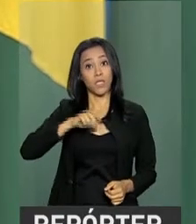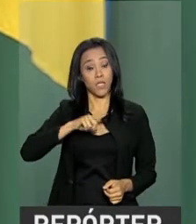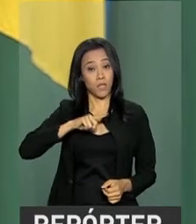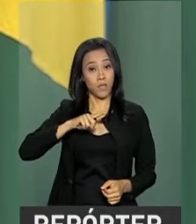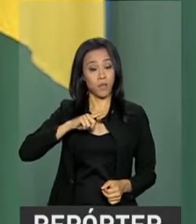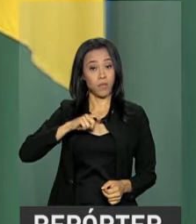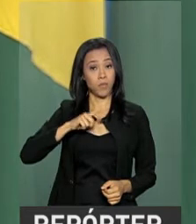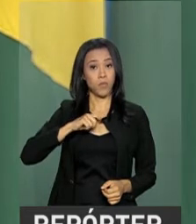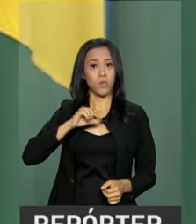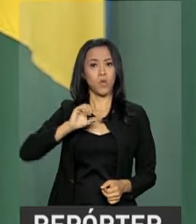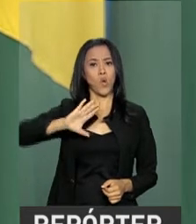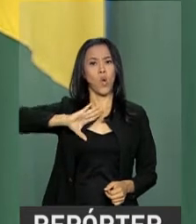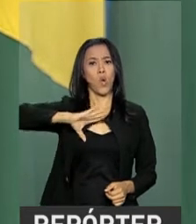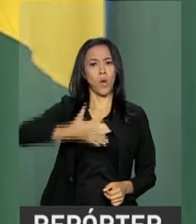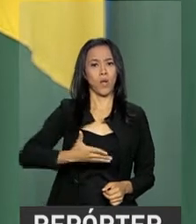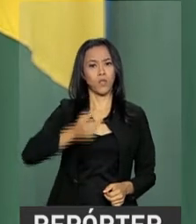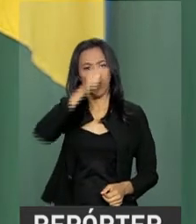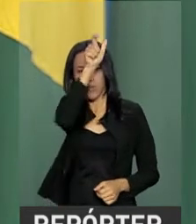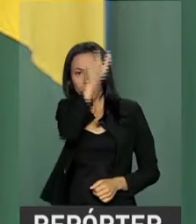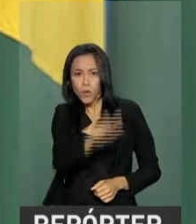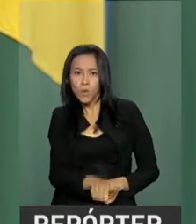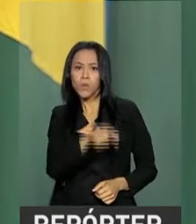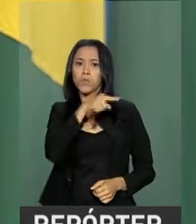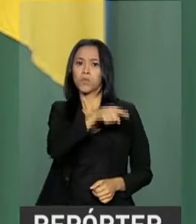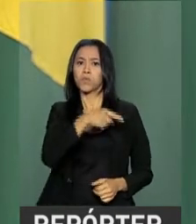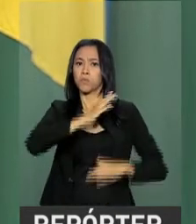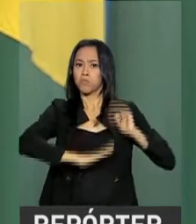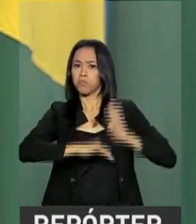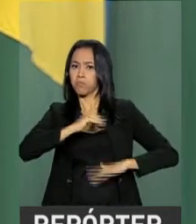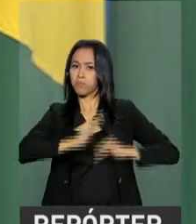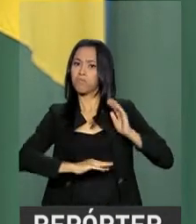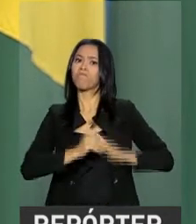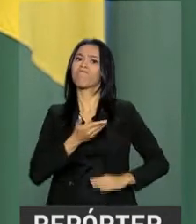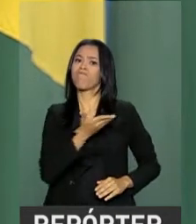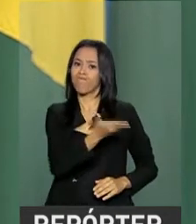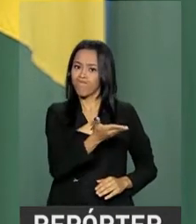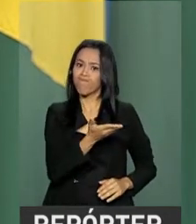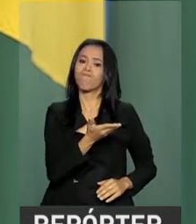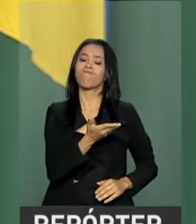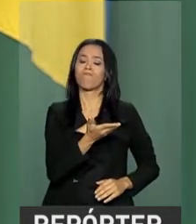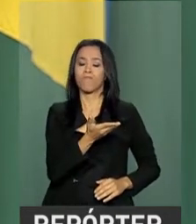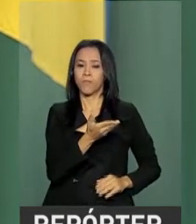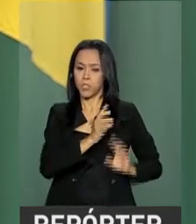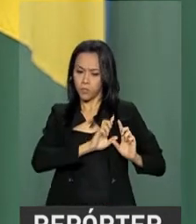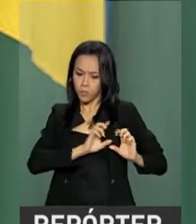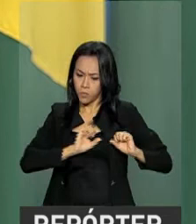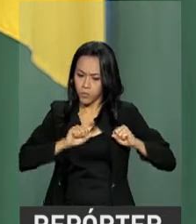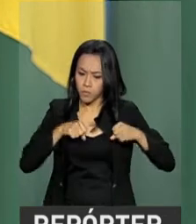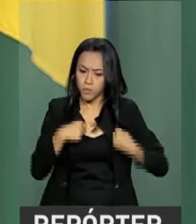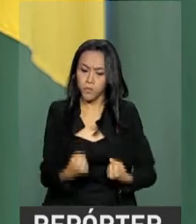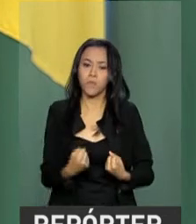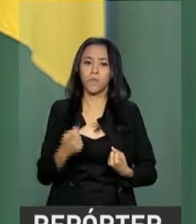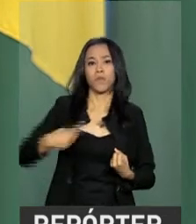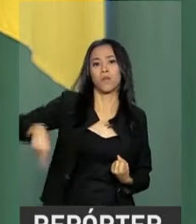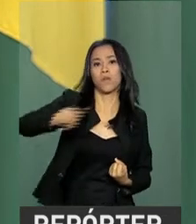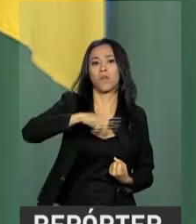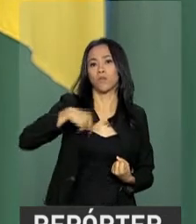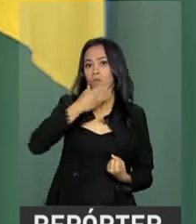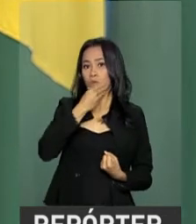testemunho do profissionalismo e da abnegação dos nossos homens